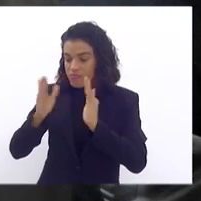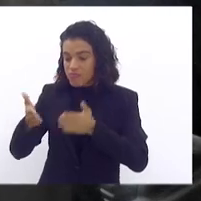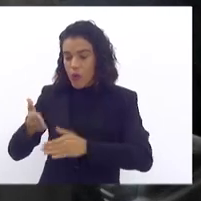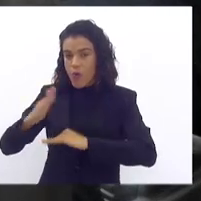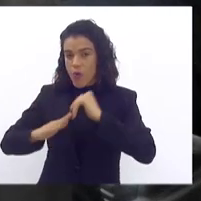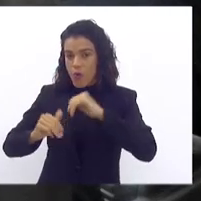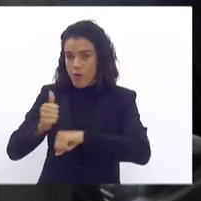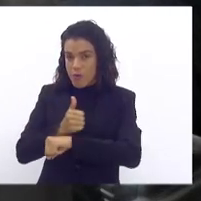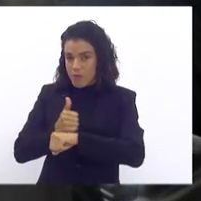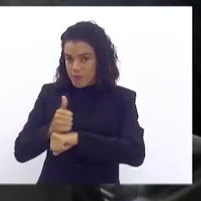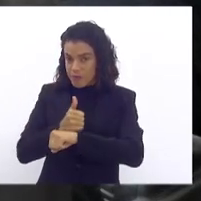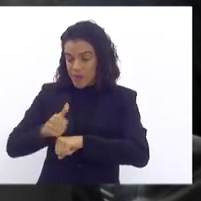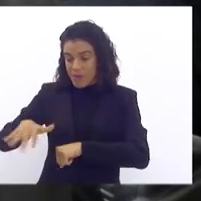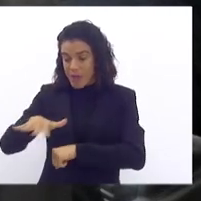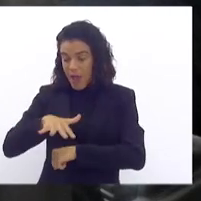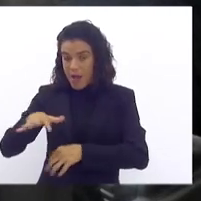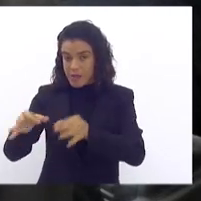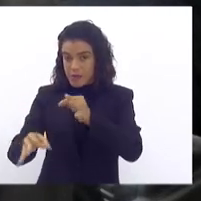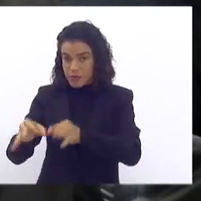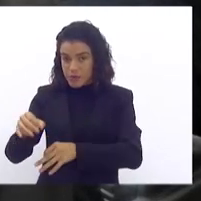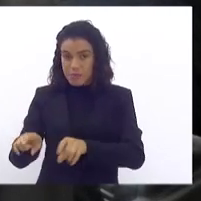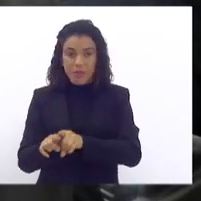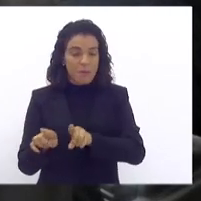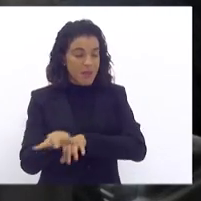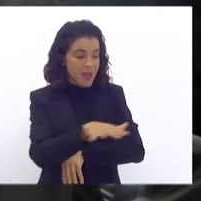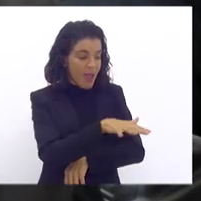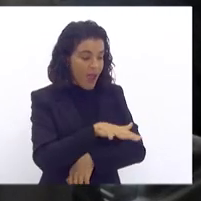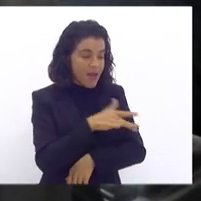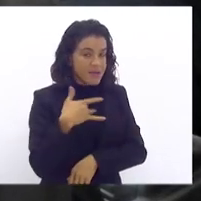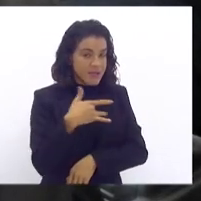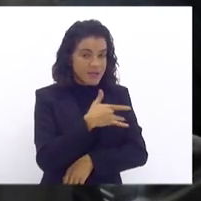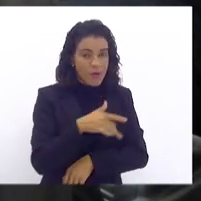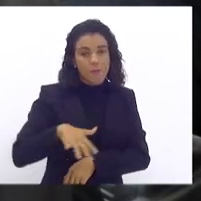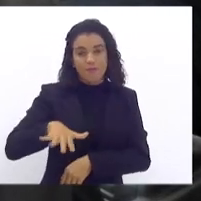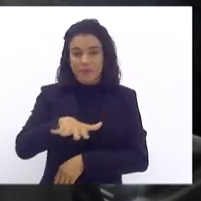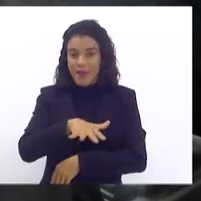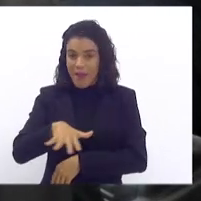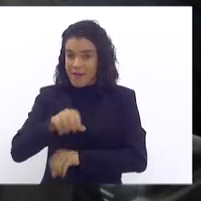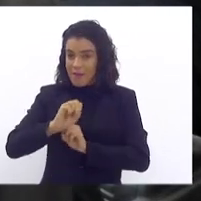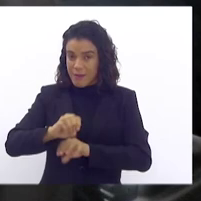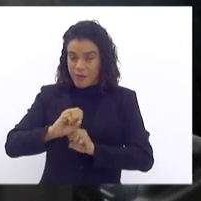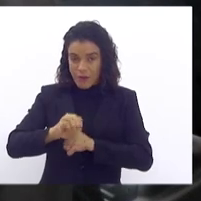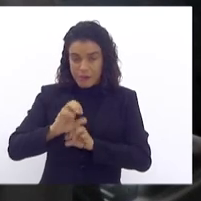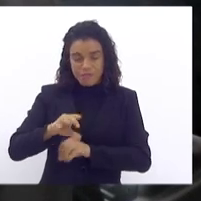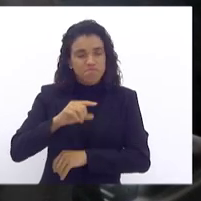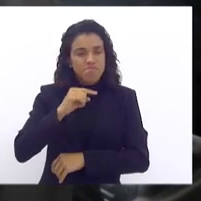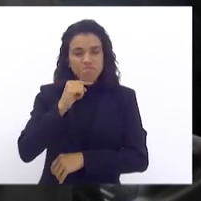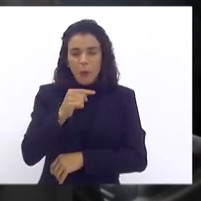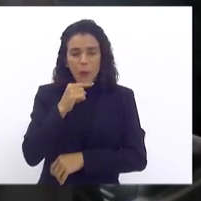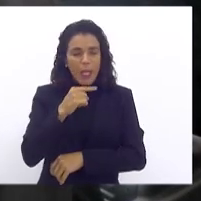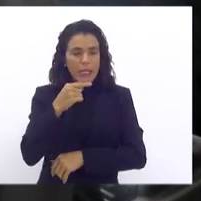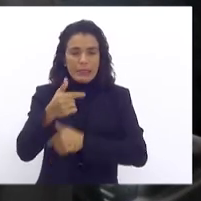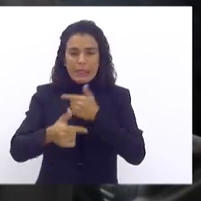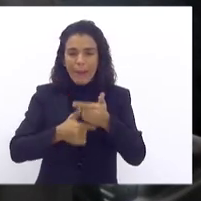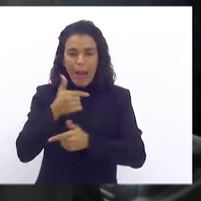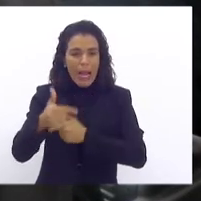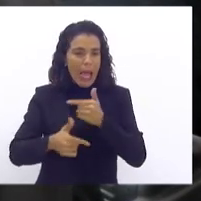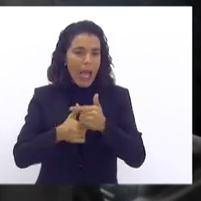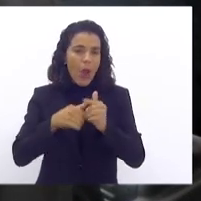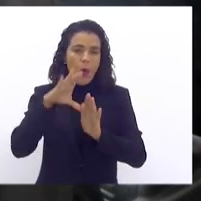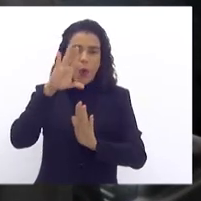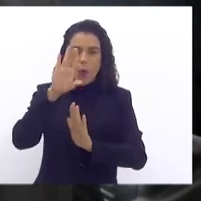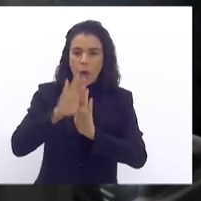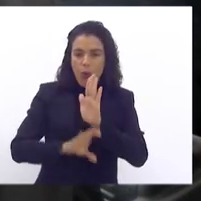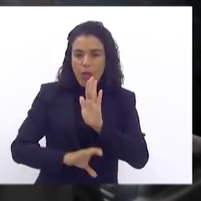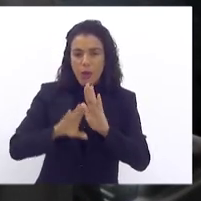não apenas da área da justiça, mas na área da saúde, na área da educação. Não adianta trabalhar só os currículos escolares se